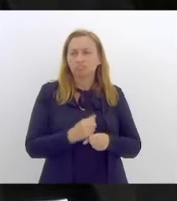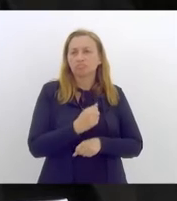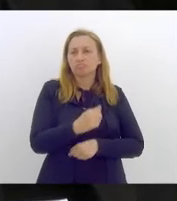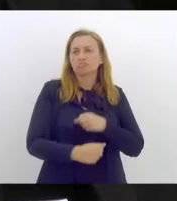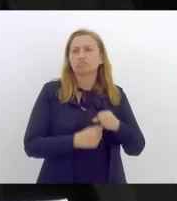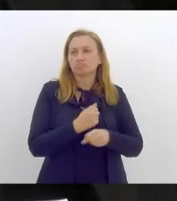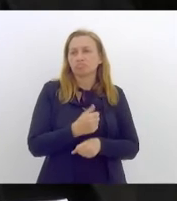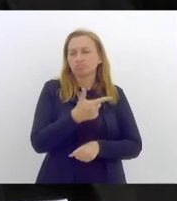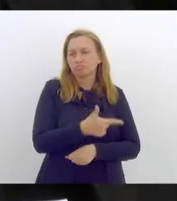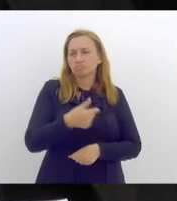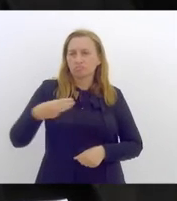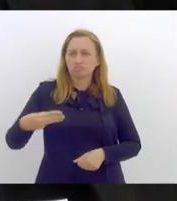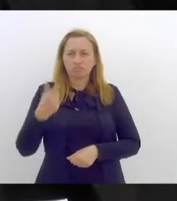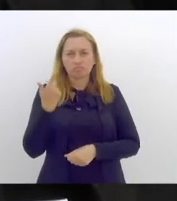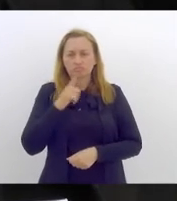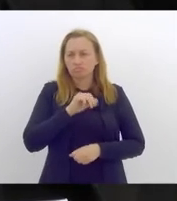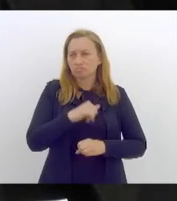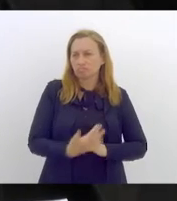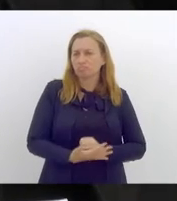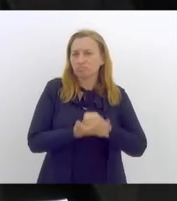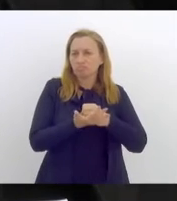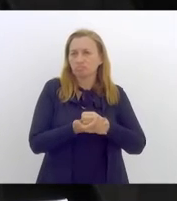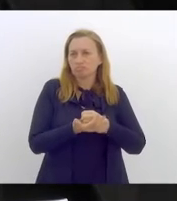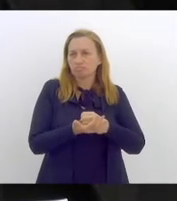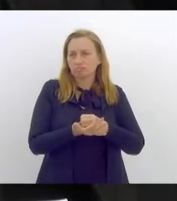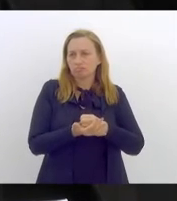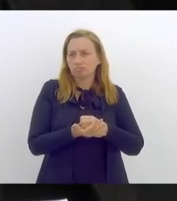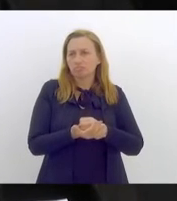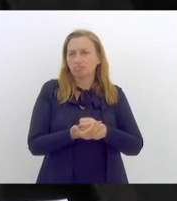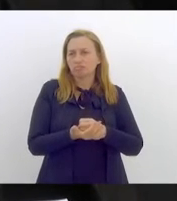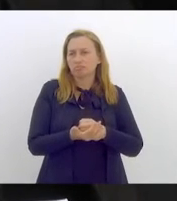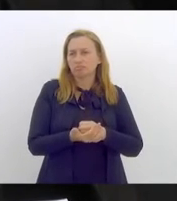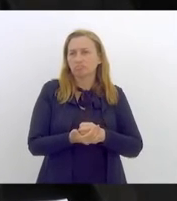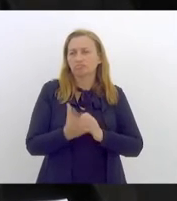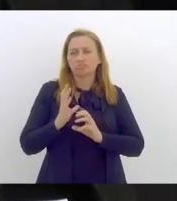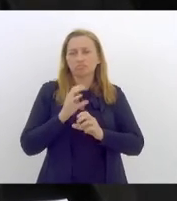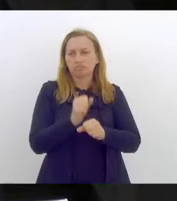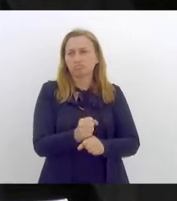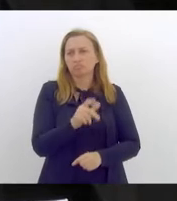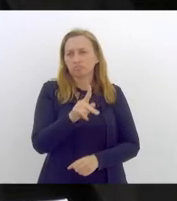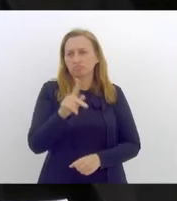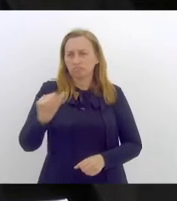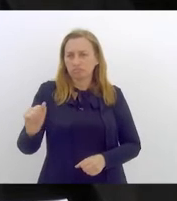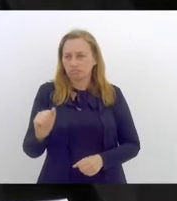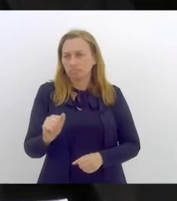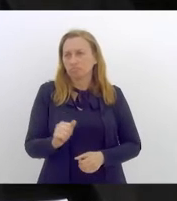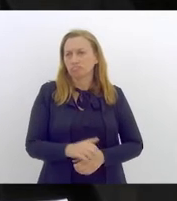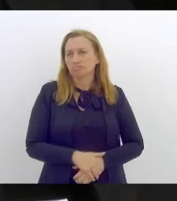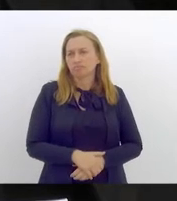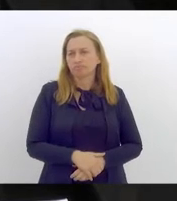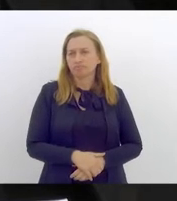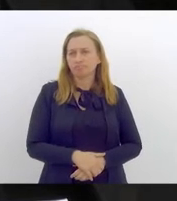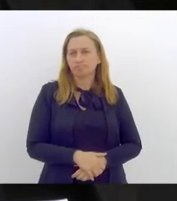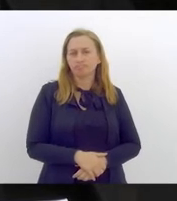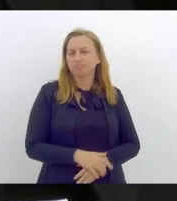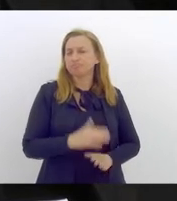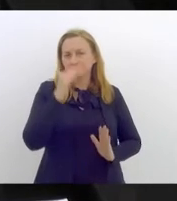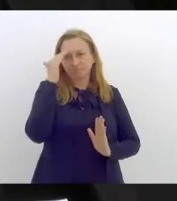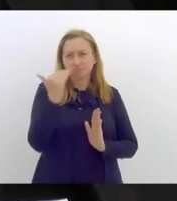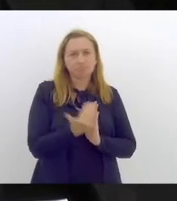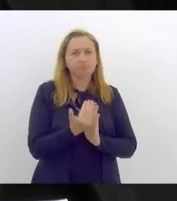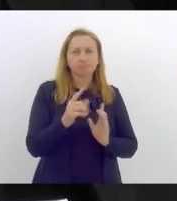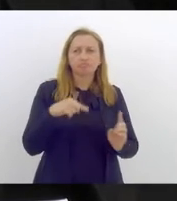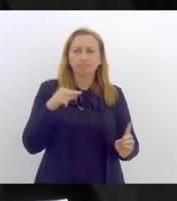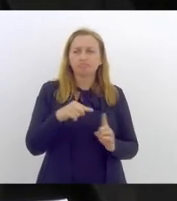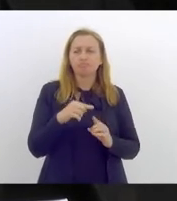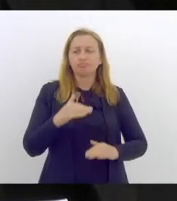2023 e que não consegue sustentar, dar lastro à revisão do PPA, porque não vai atingir, não vai cumprir os objetivos